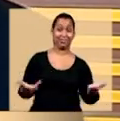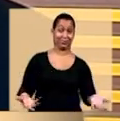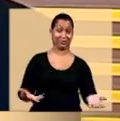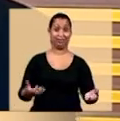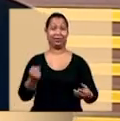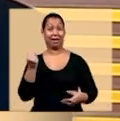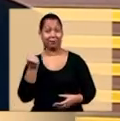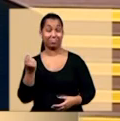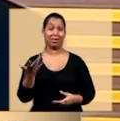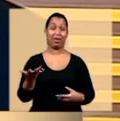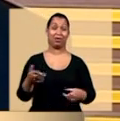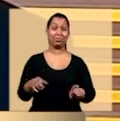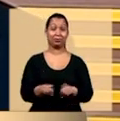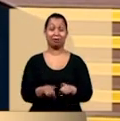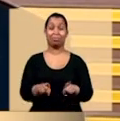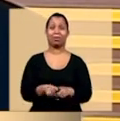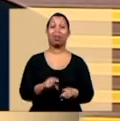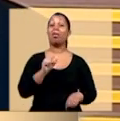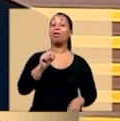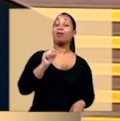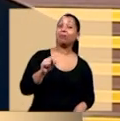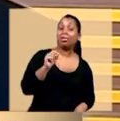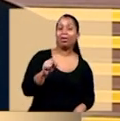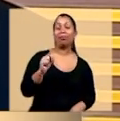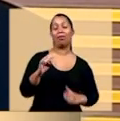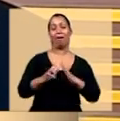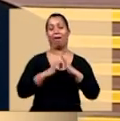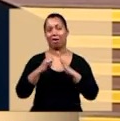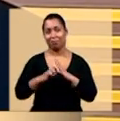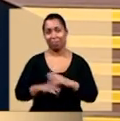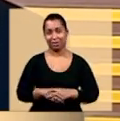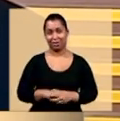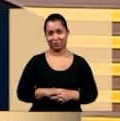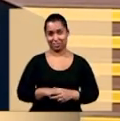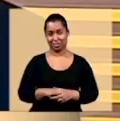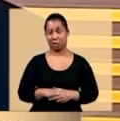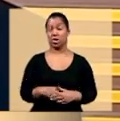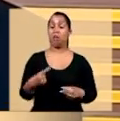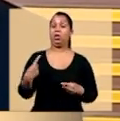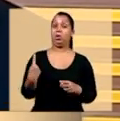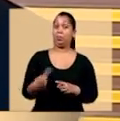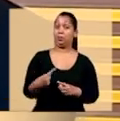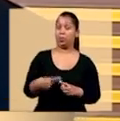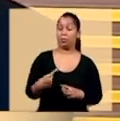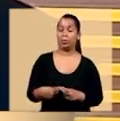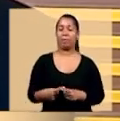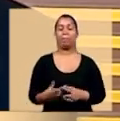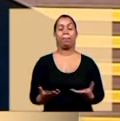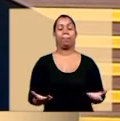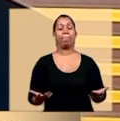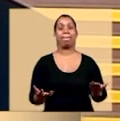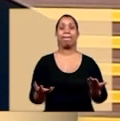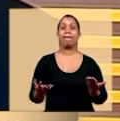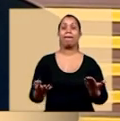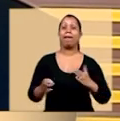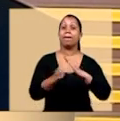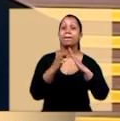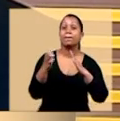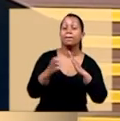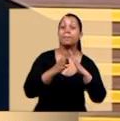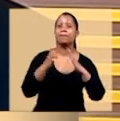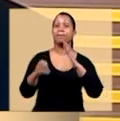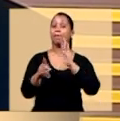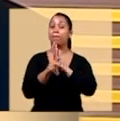gravidade, depende das circunstâncias, depende de quem é essa empresa demandada, porque aquilo que dissemos, a questão do